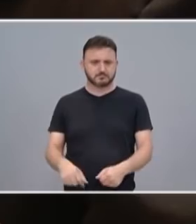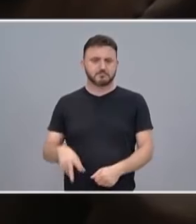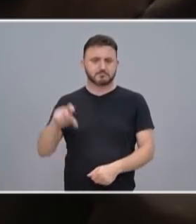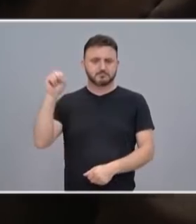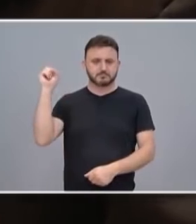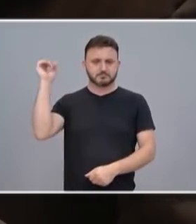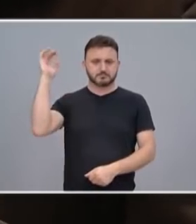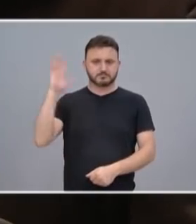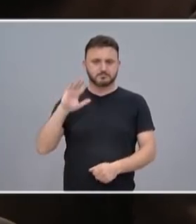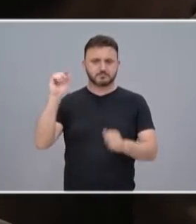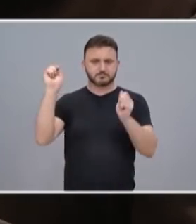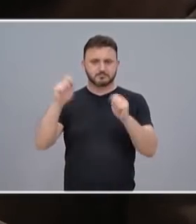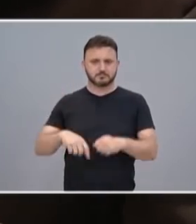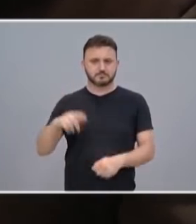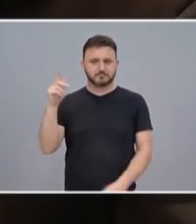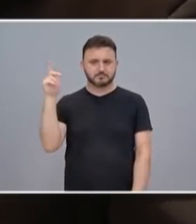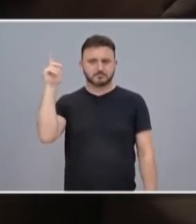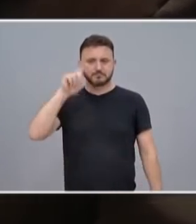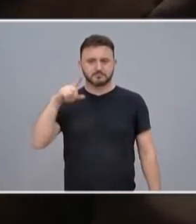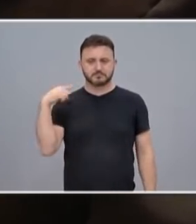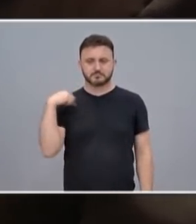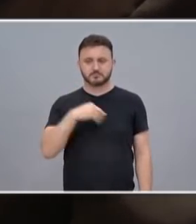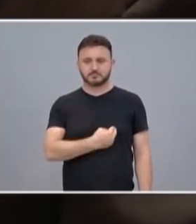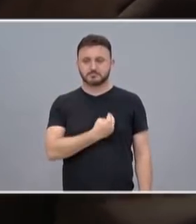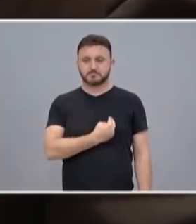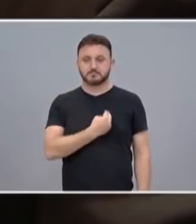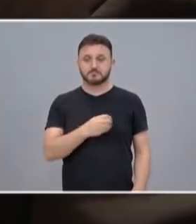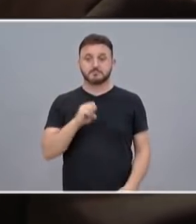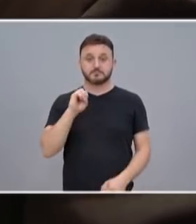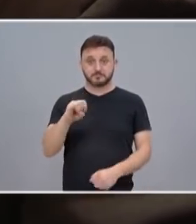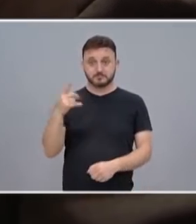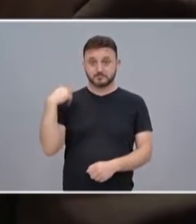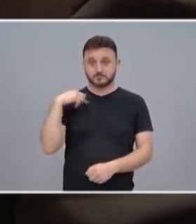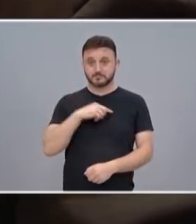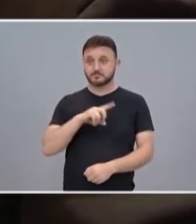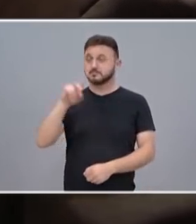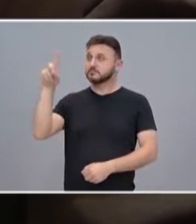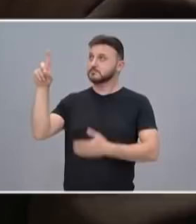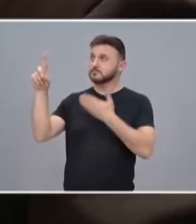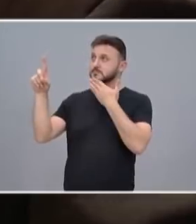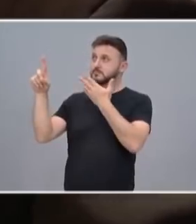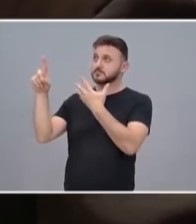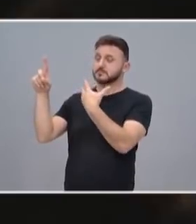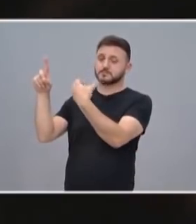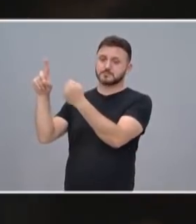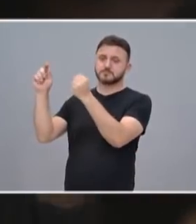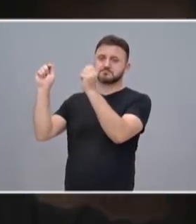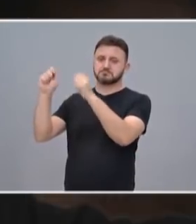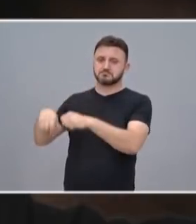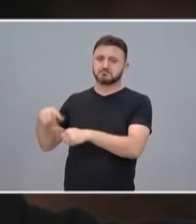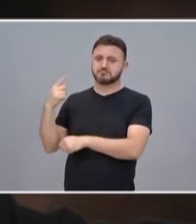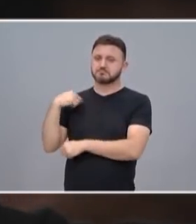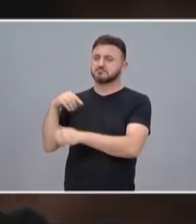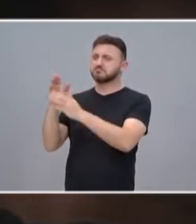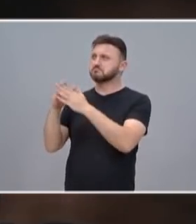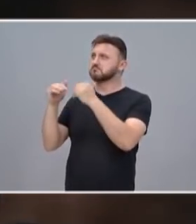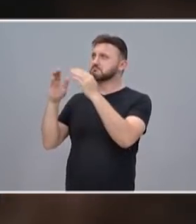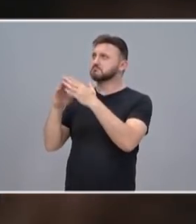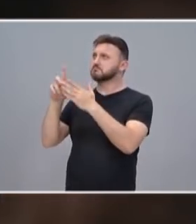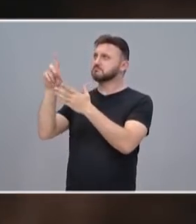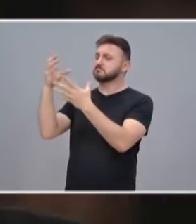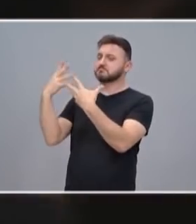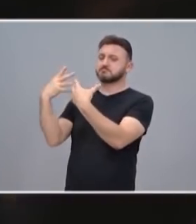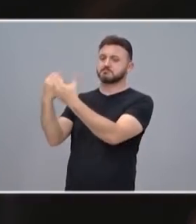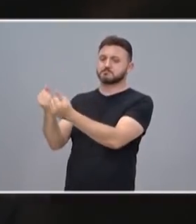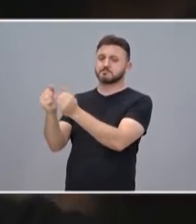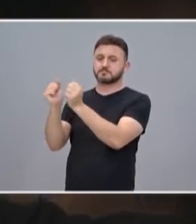ser alcançadas, porque esse nosso clamor sobe a Deus, o nosso clamor sobe ao Senhor. Nas tuas mãos,